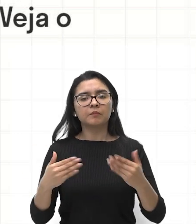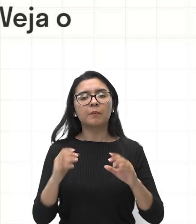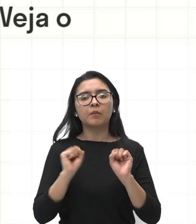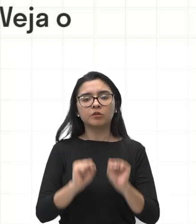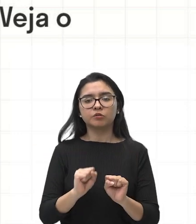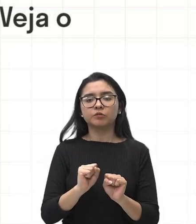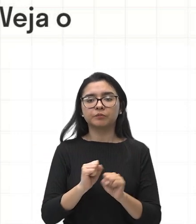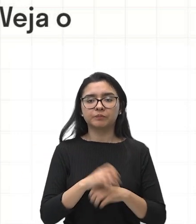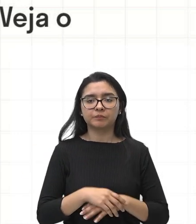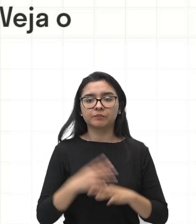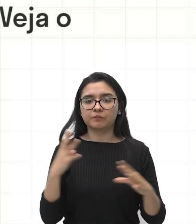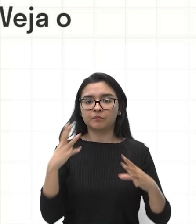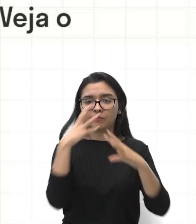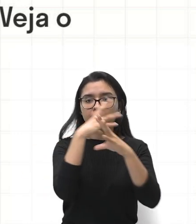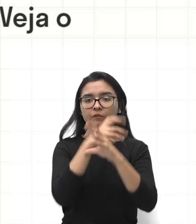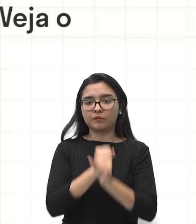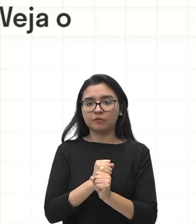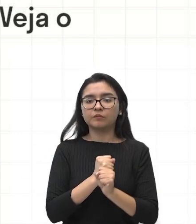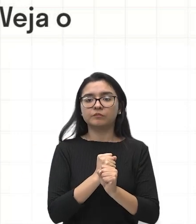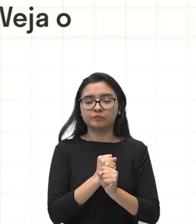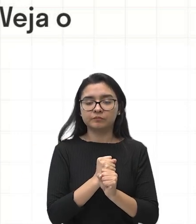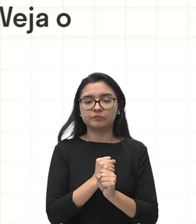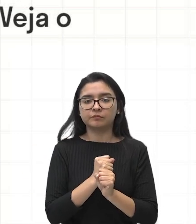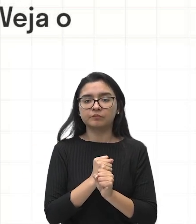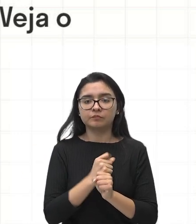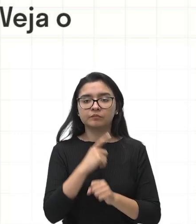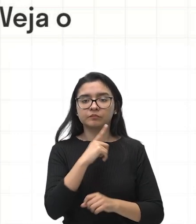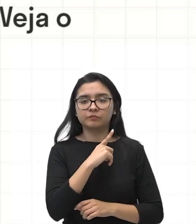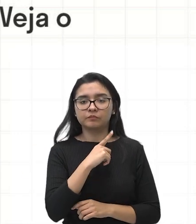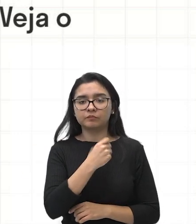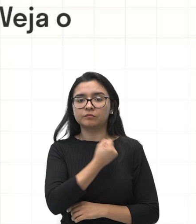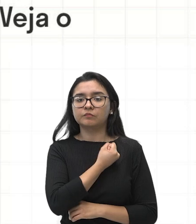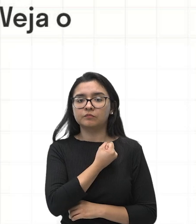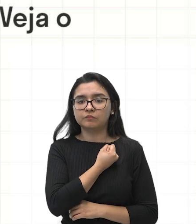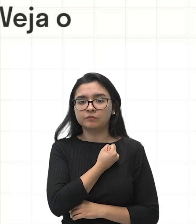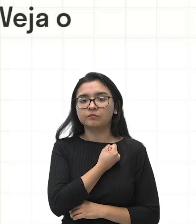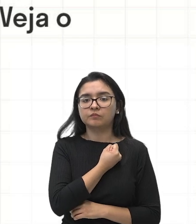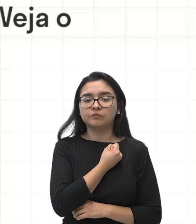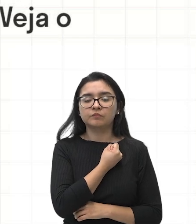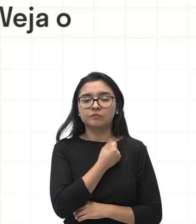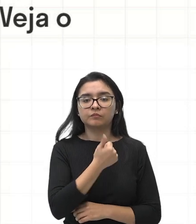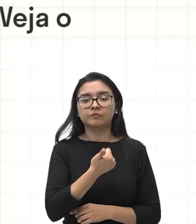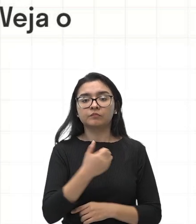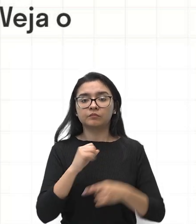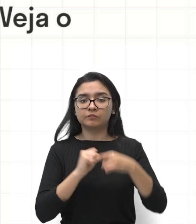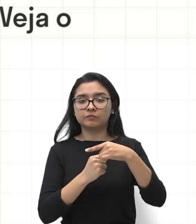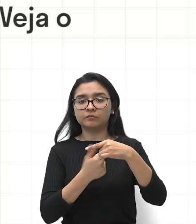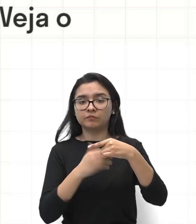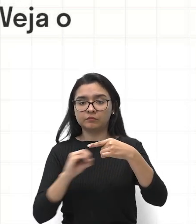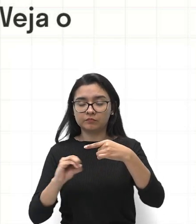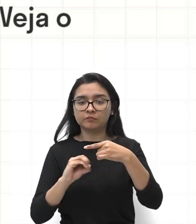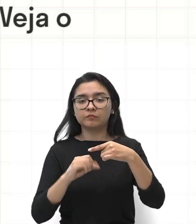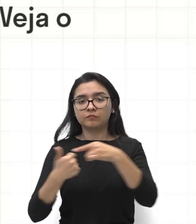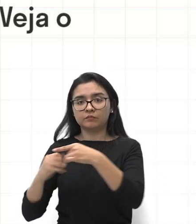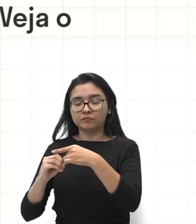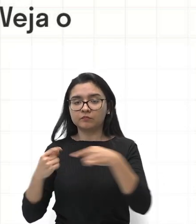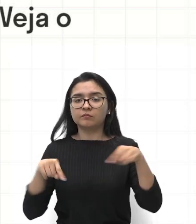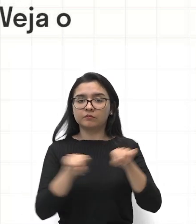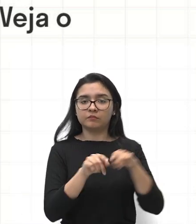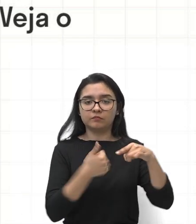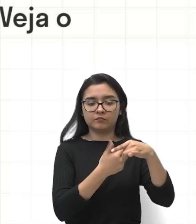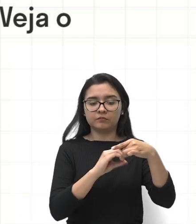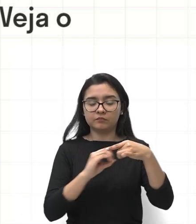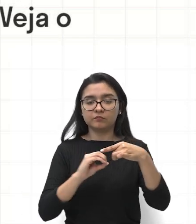somar parte inteira com parte inteira, décimos com décimos, centésimos com centésimos e